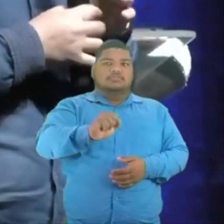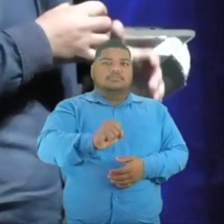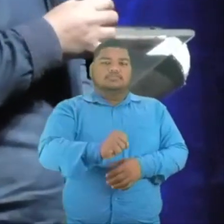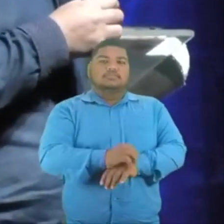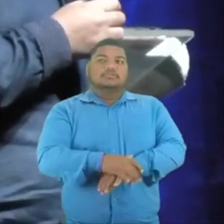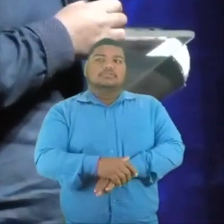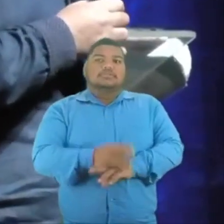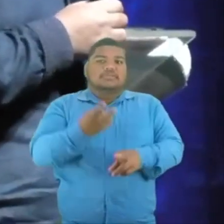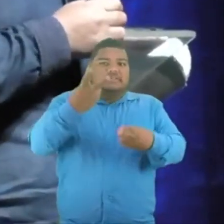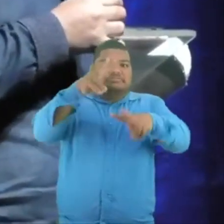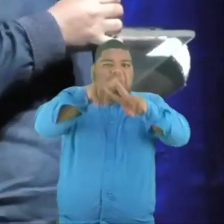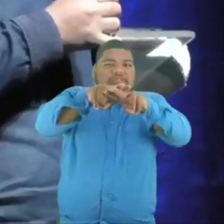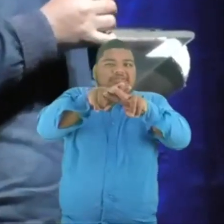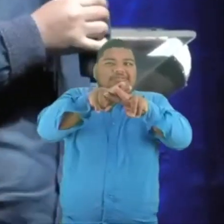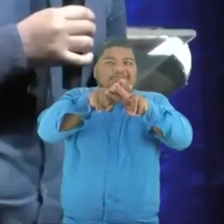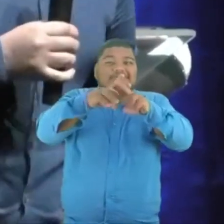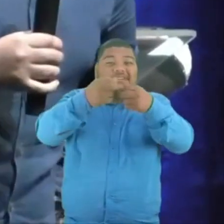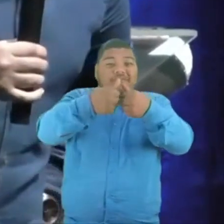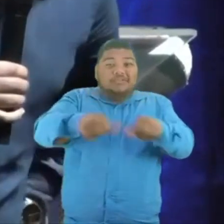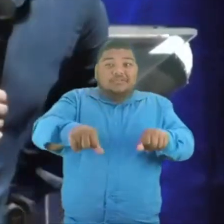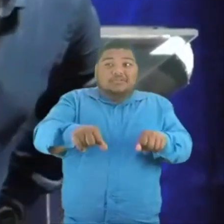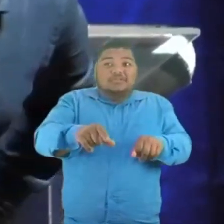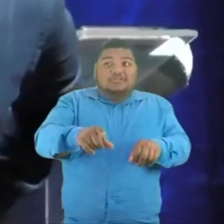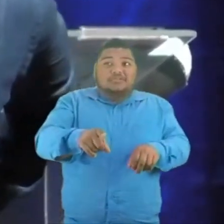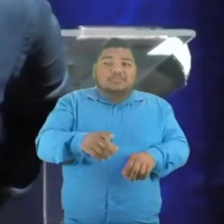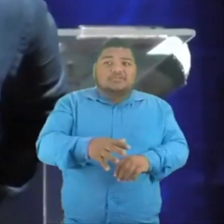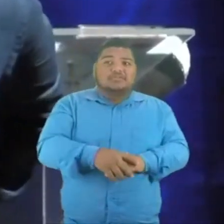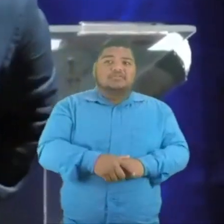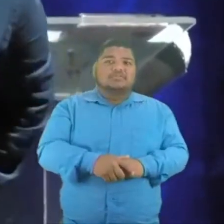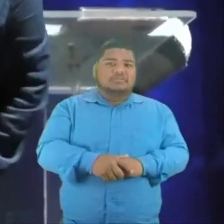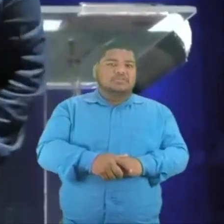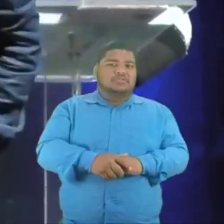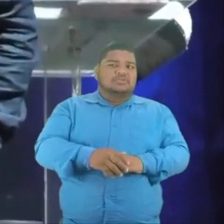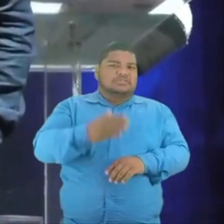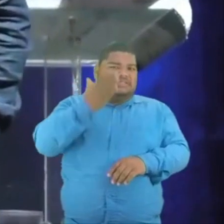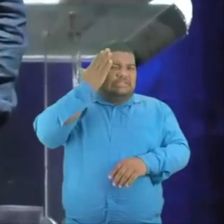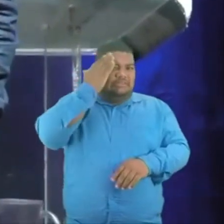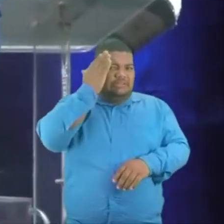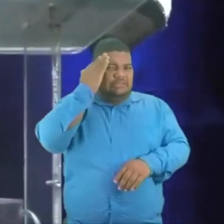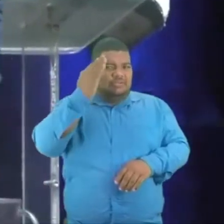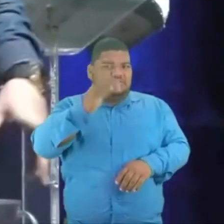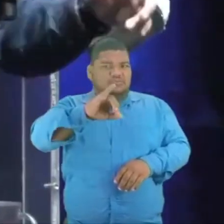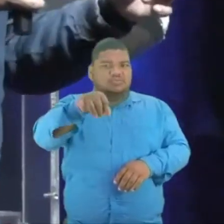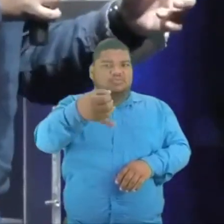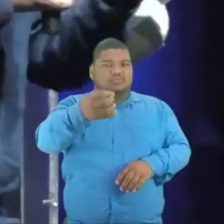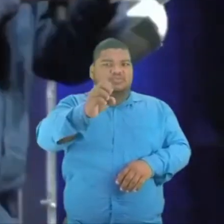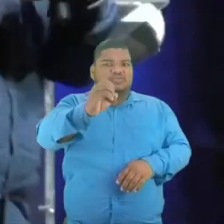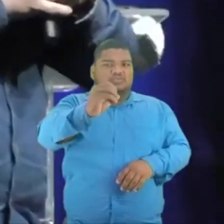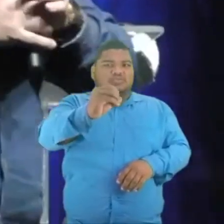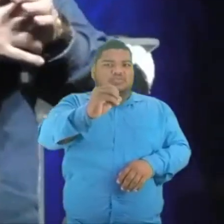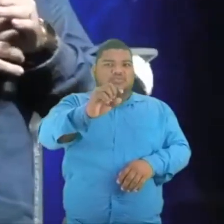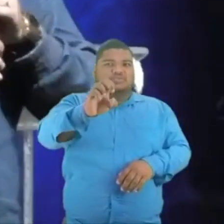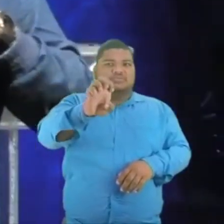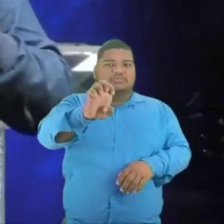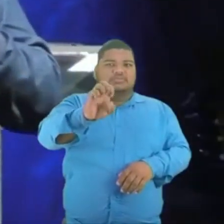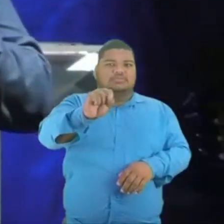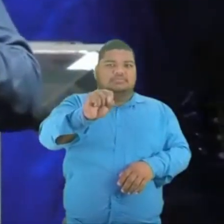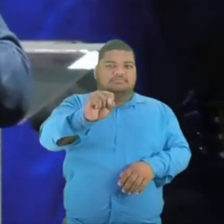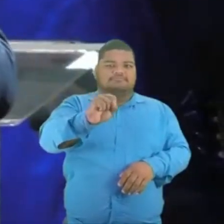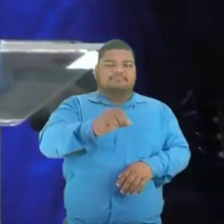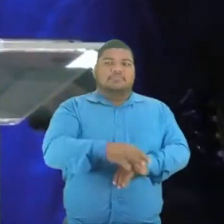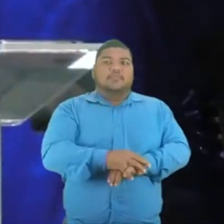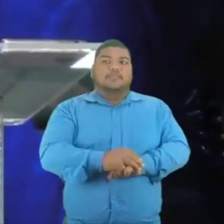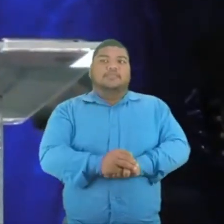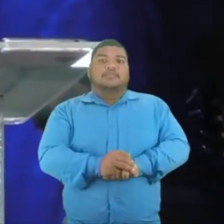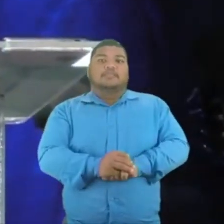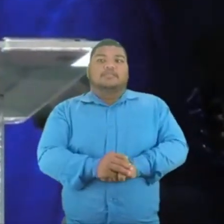prisão. Você acha que José merecia ir para a prisão? Não. Mas lembra? A vida é cruel. Ela é